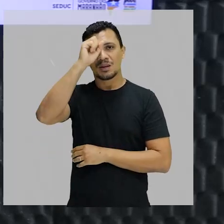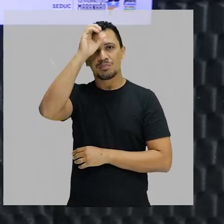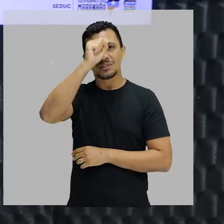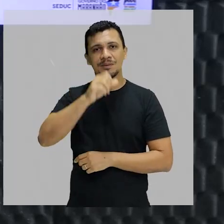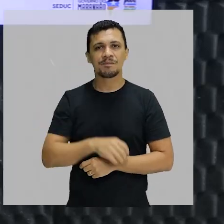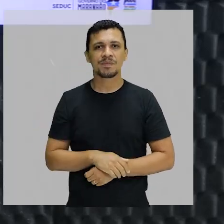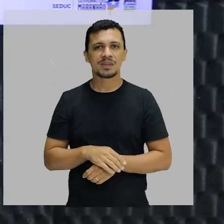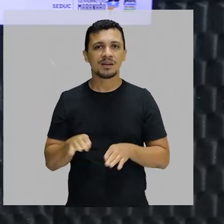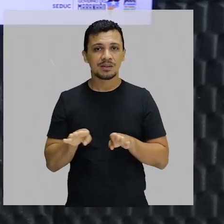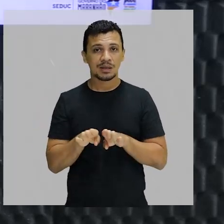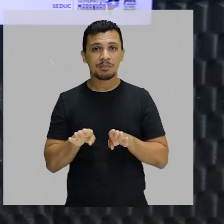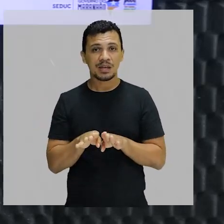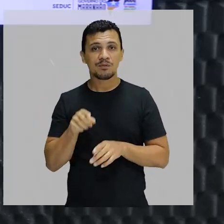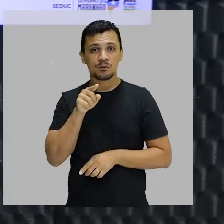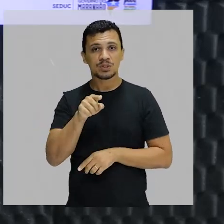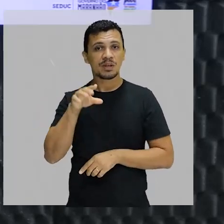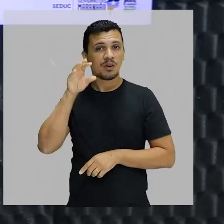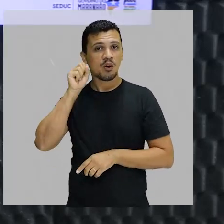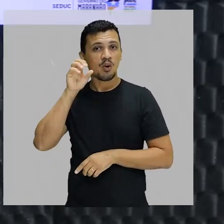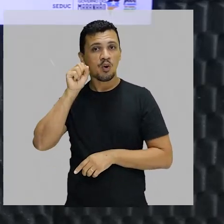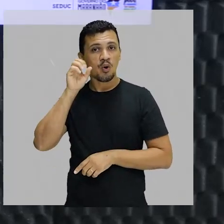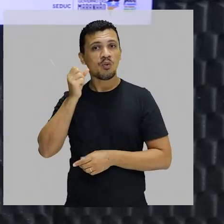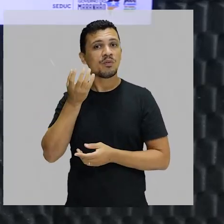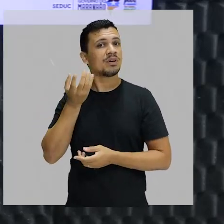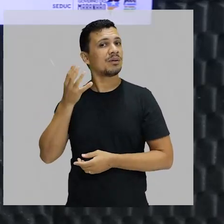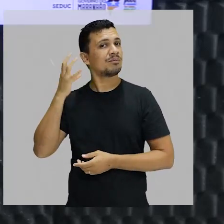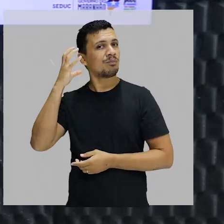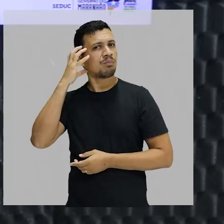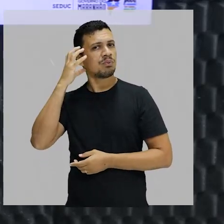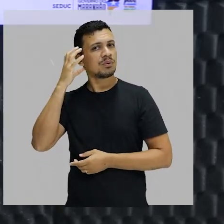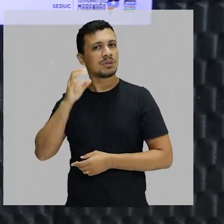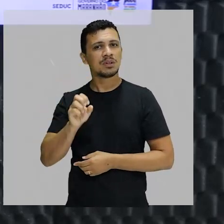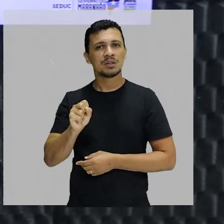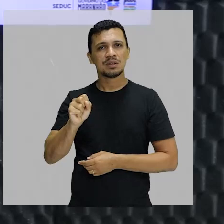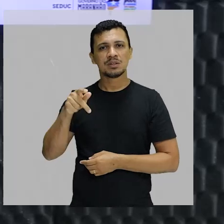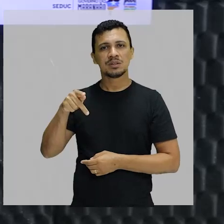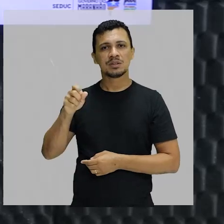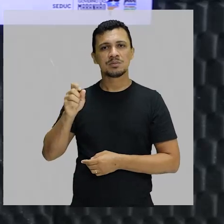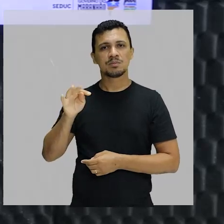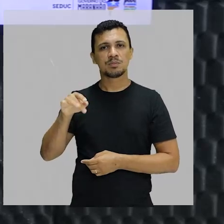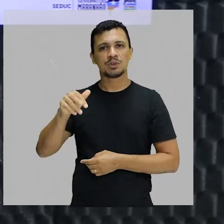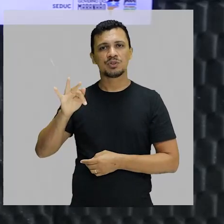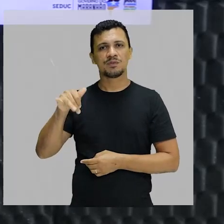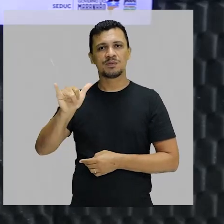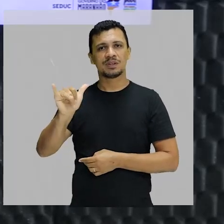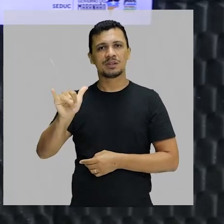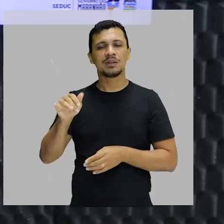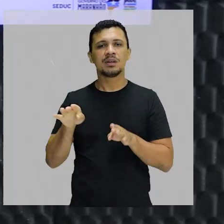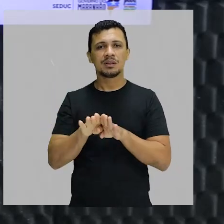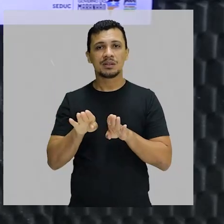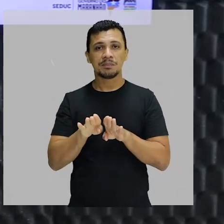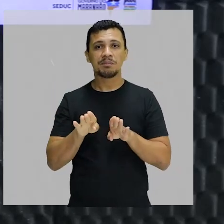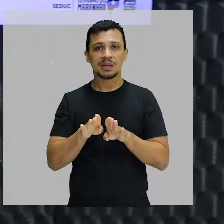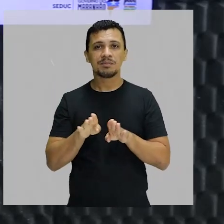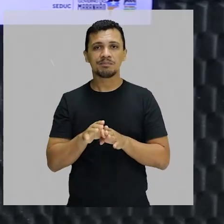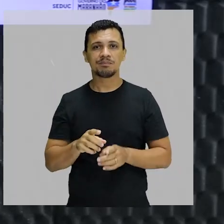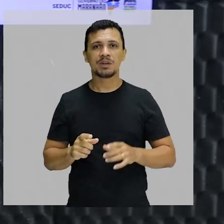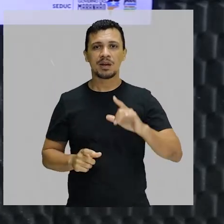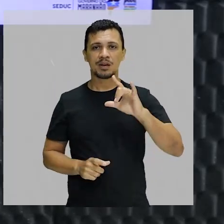nos ouve lá nos podcasts do Spotify e também no Instagram,